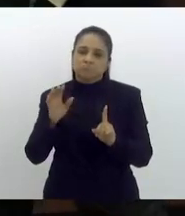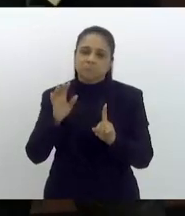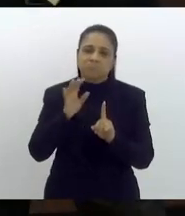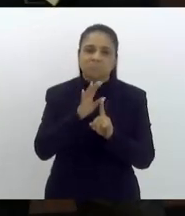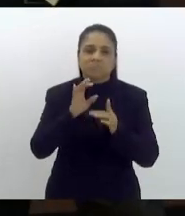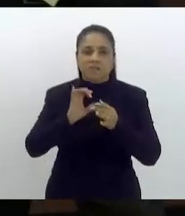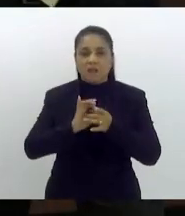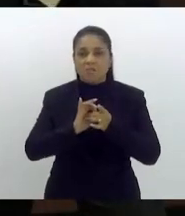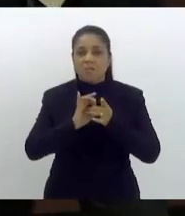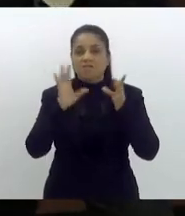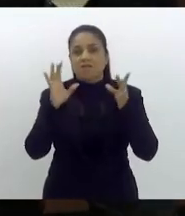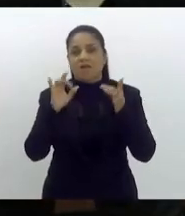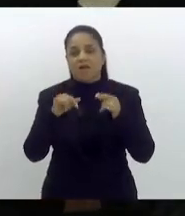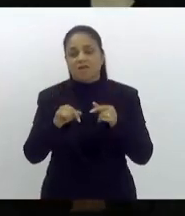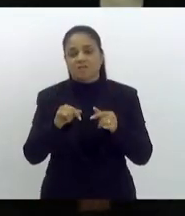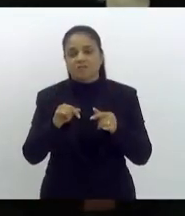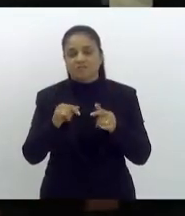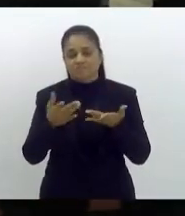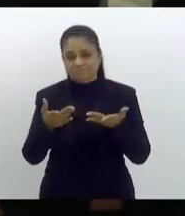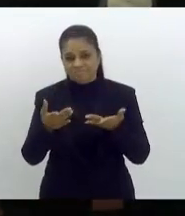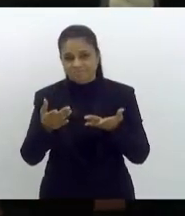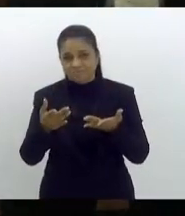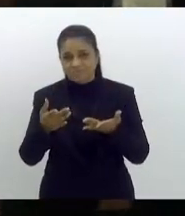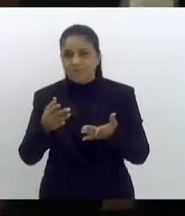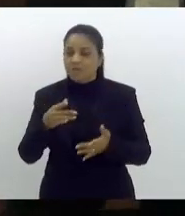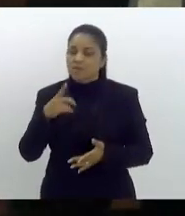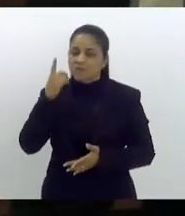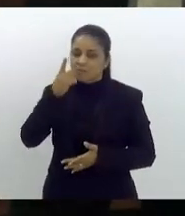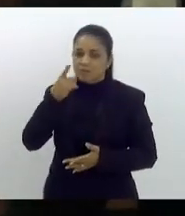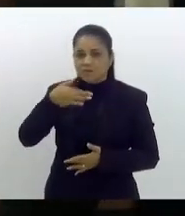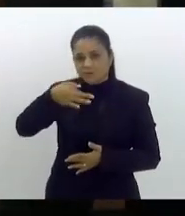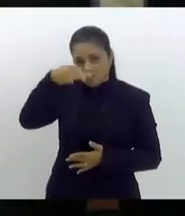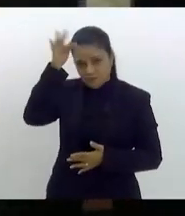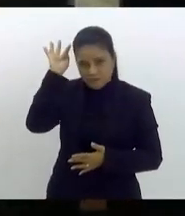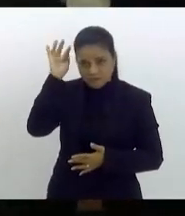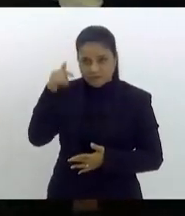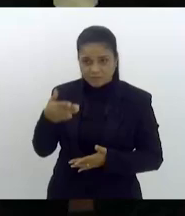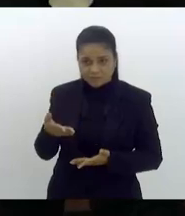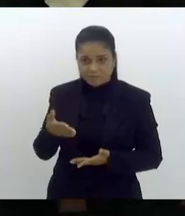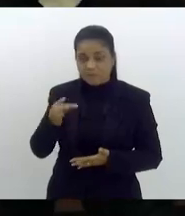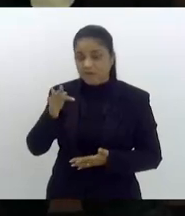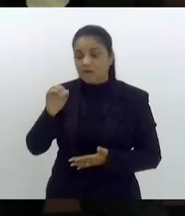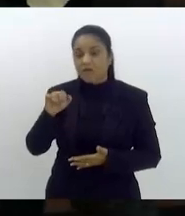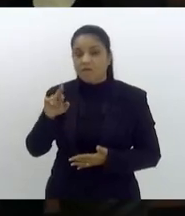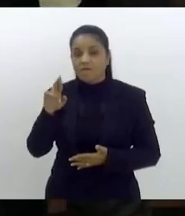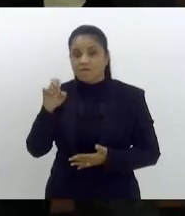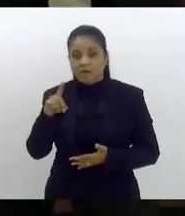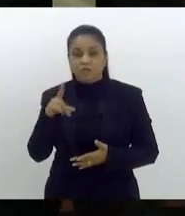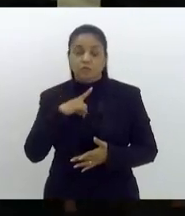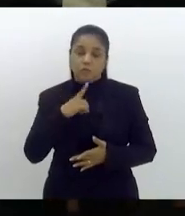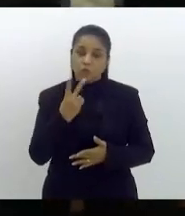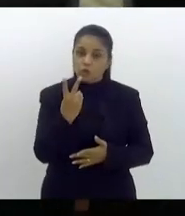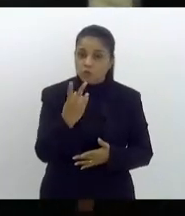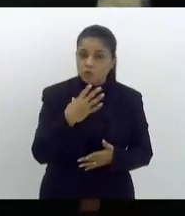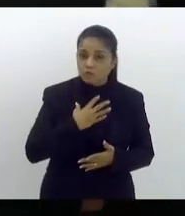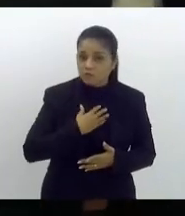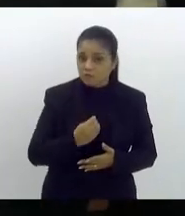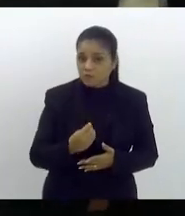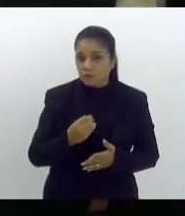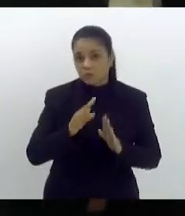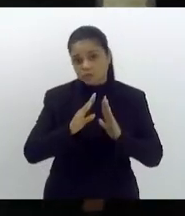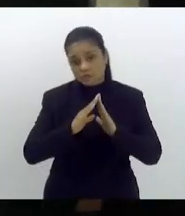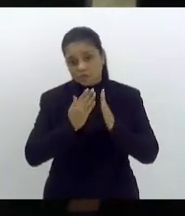indivíduo e sobretudo Deputado Fred Pacheco a liberdade das famílias Eu tenho dois filhos em idade escolar